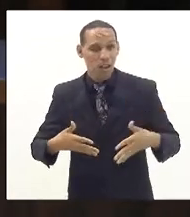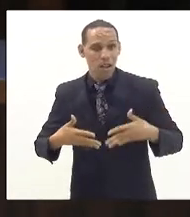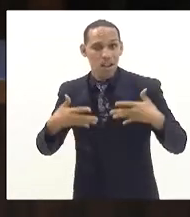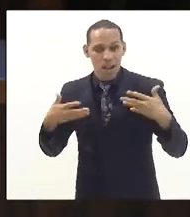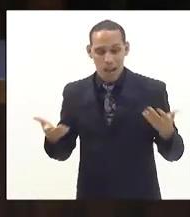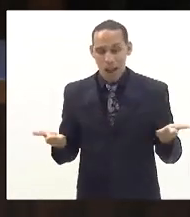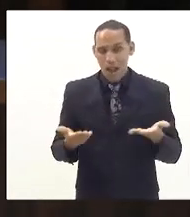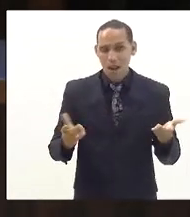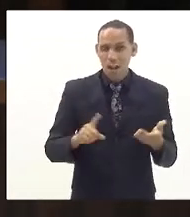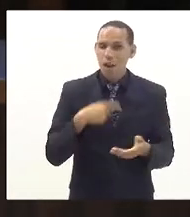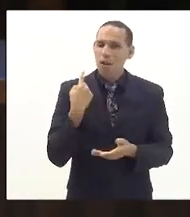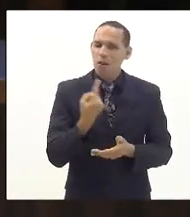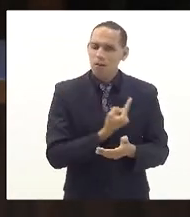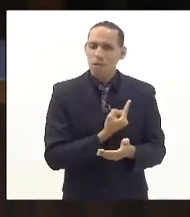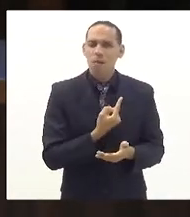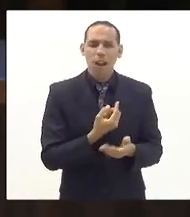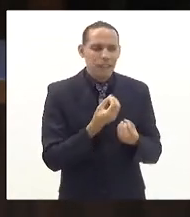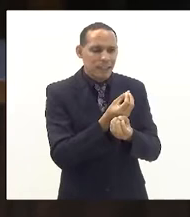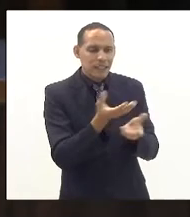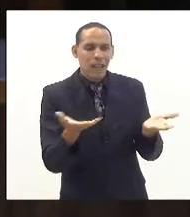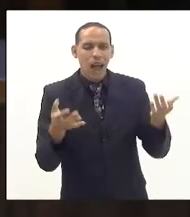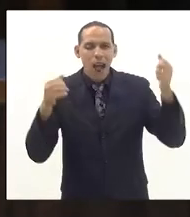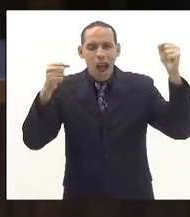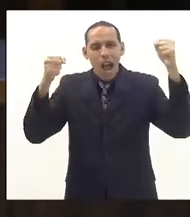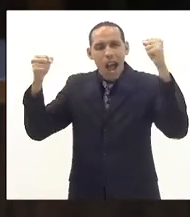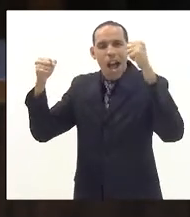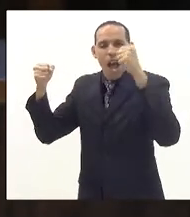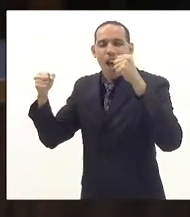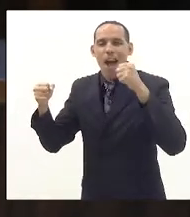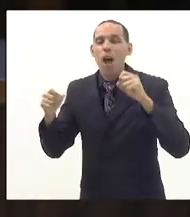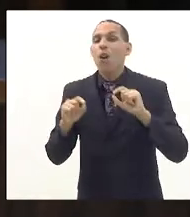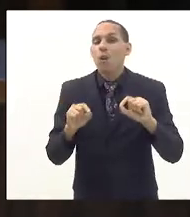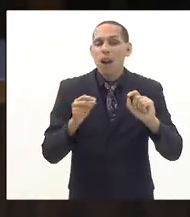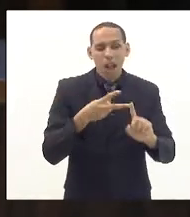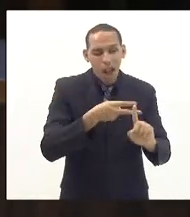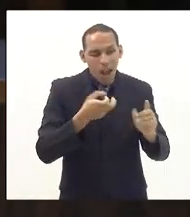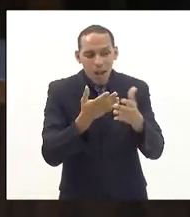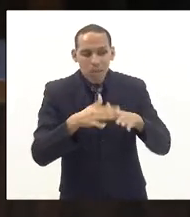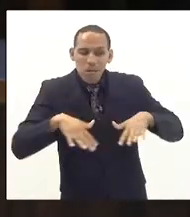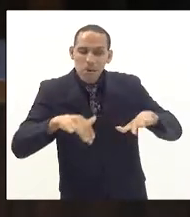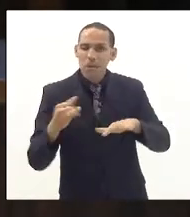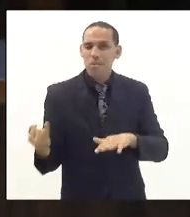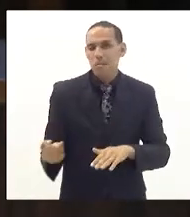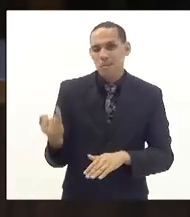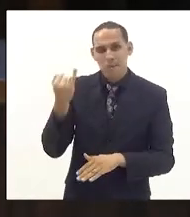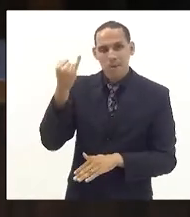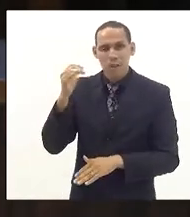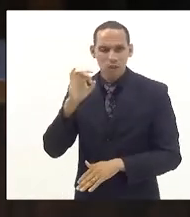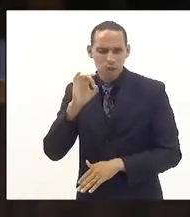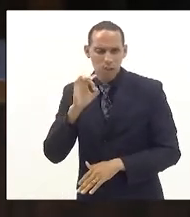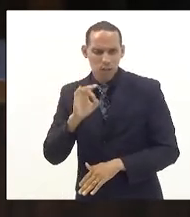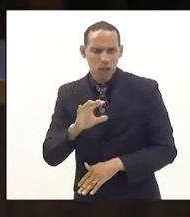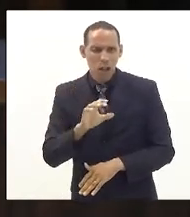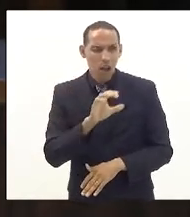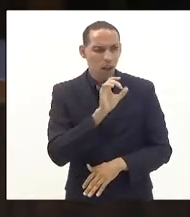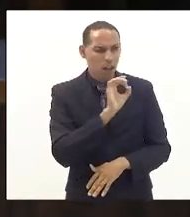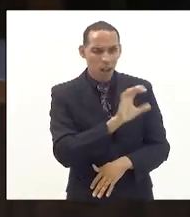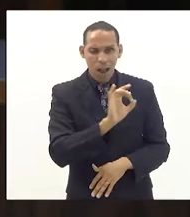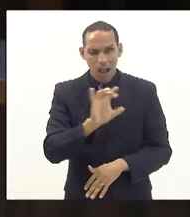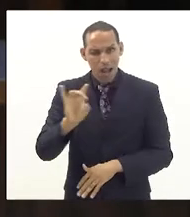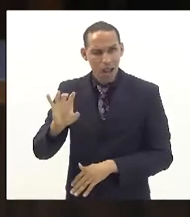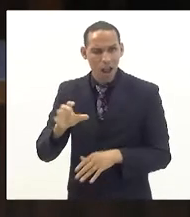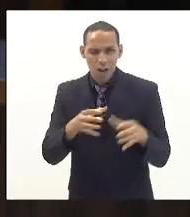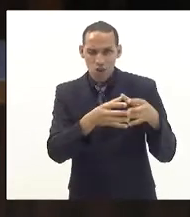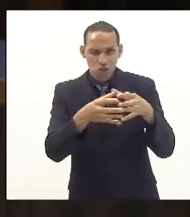que damos hoje às nossas torcidas é o reconhecimento da sua importância, não somente para cada time aqui